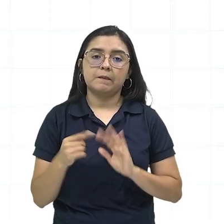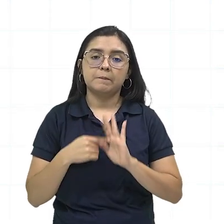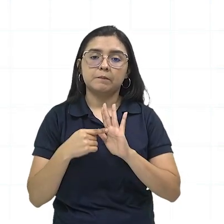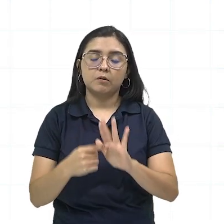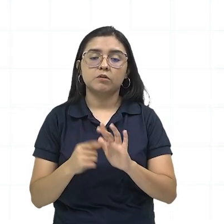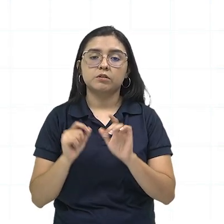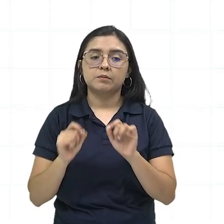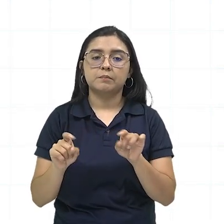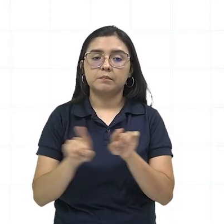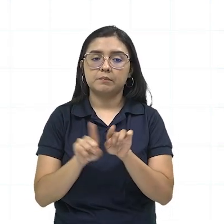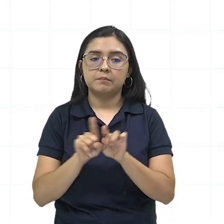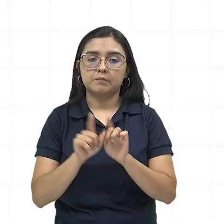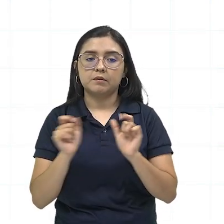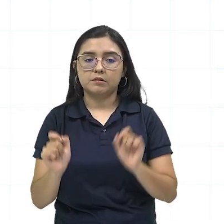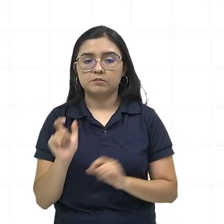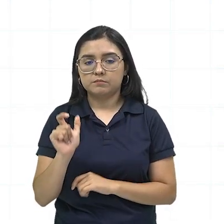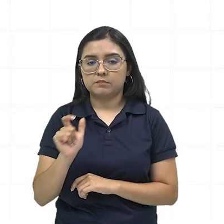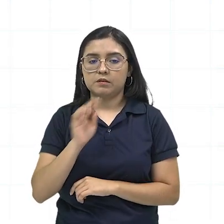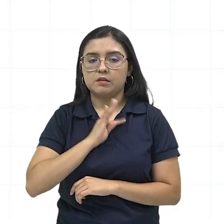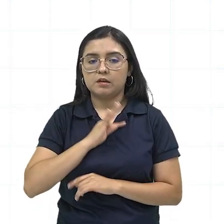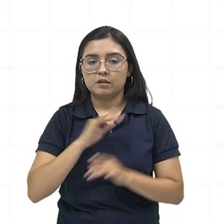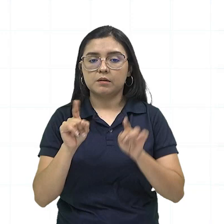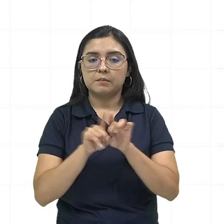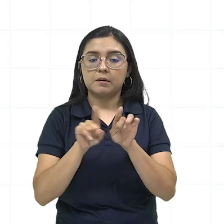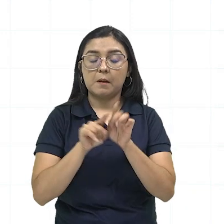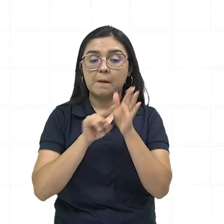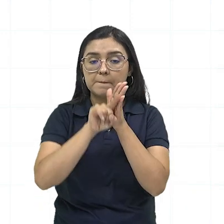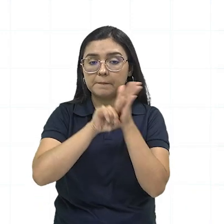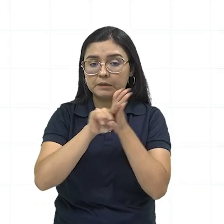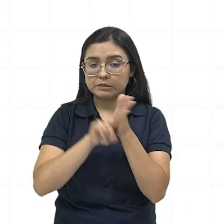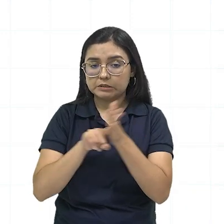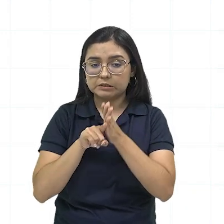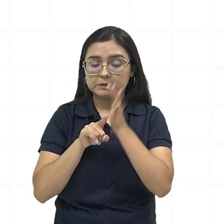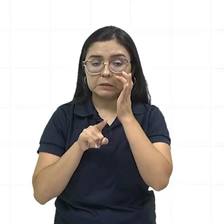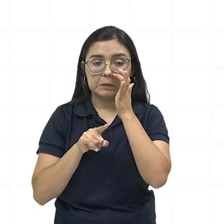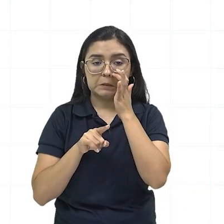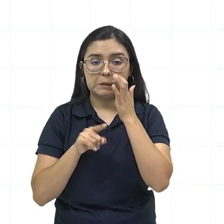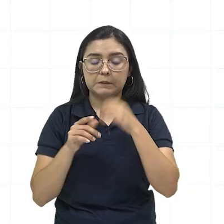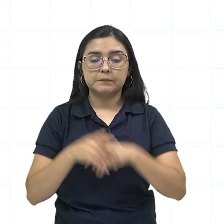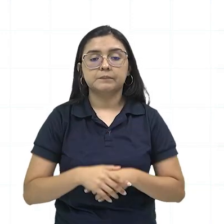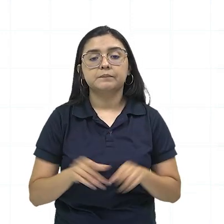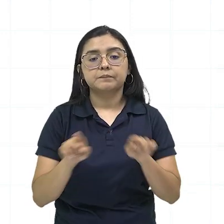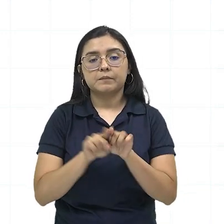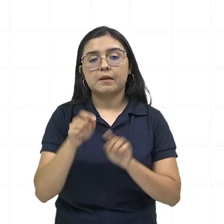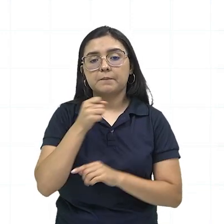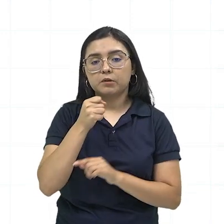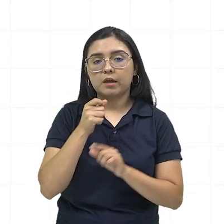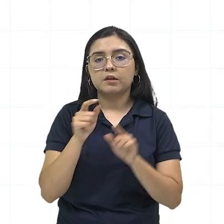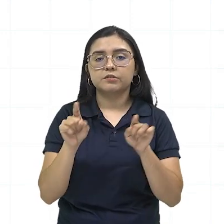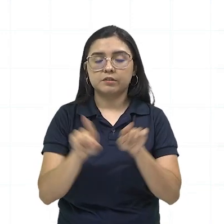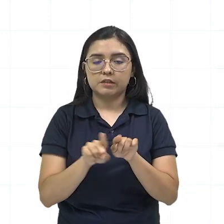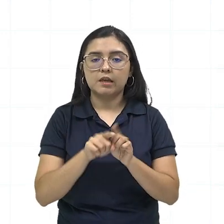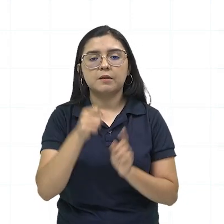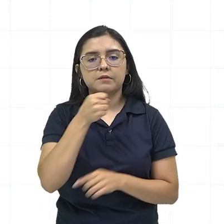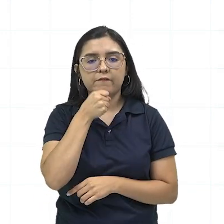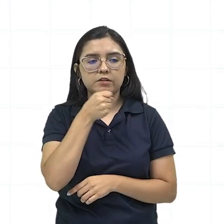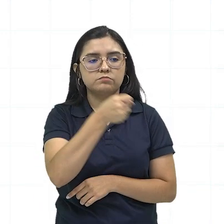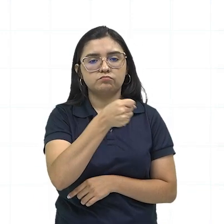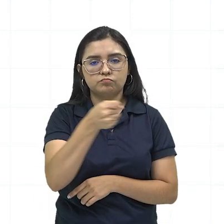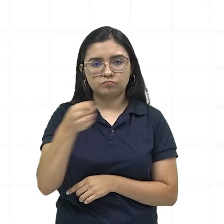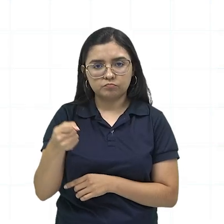traz os termos técnicos, pesquisas e reportagens que têm entrevistas com